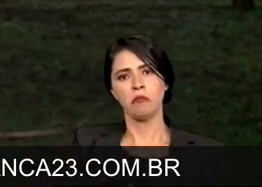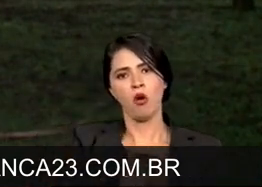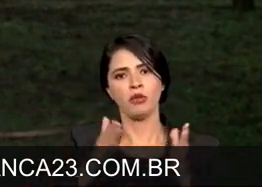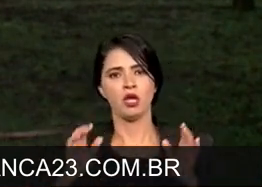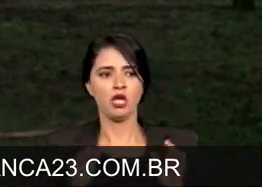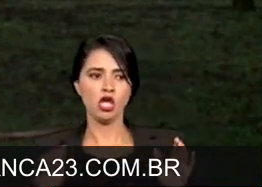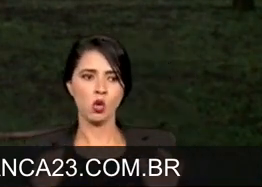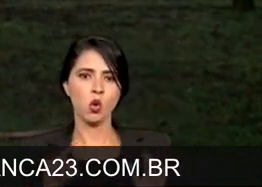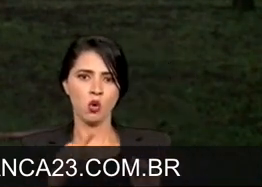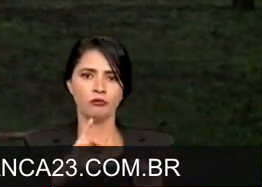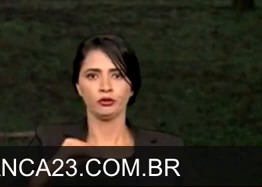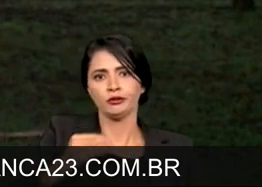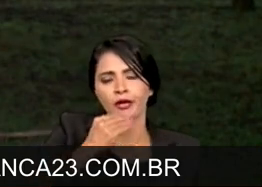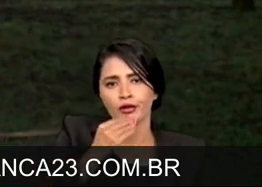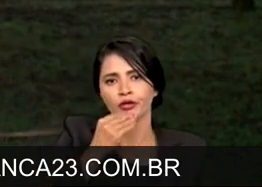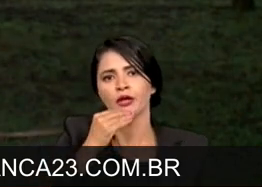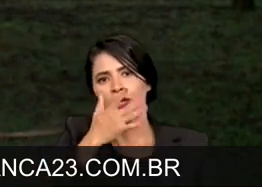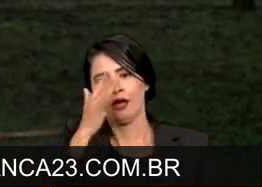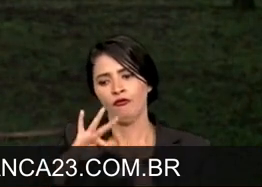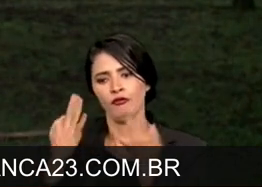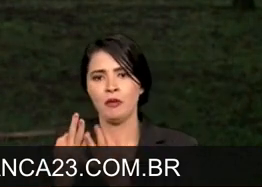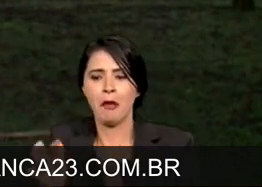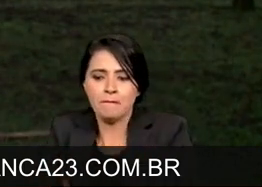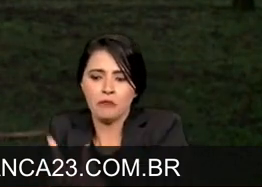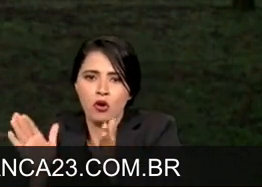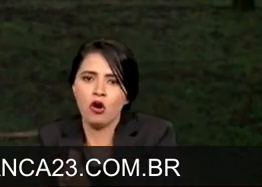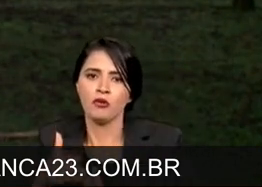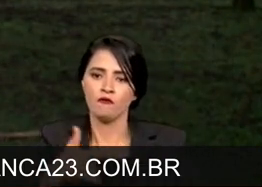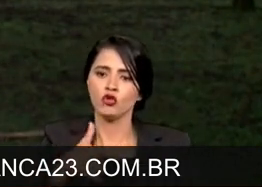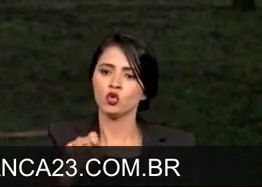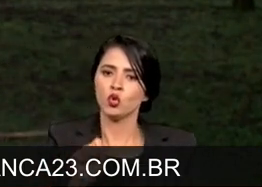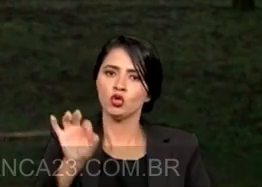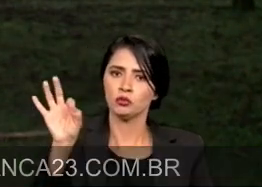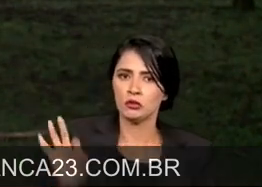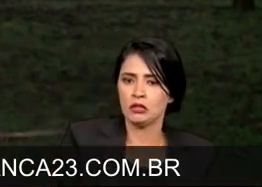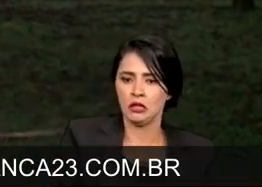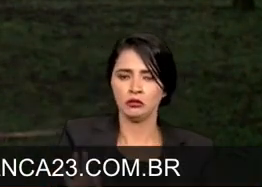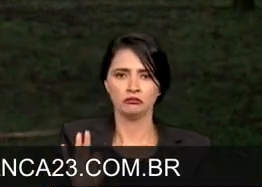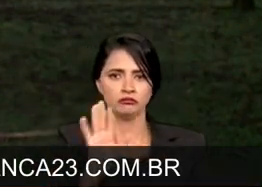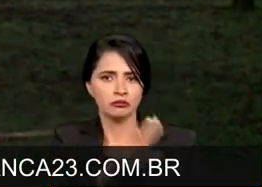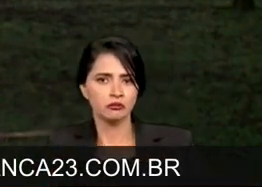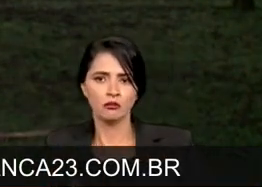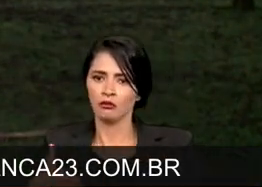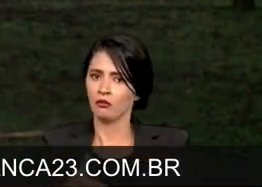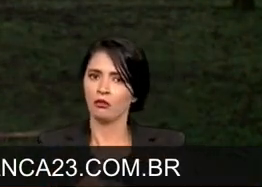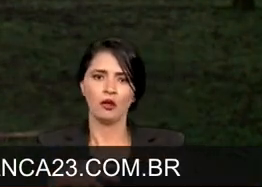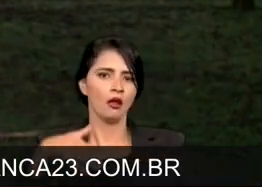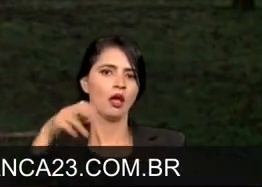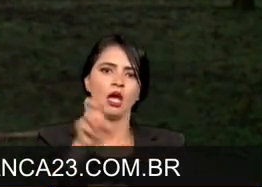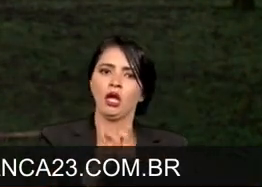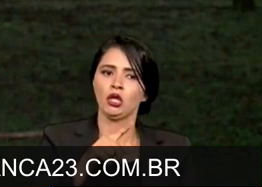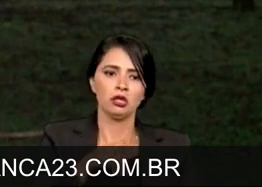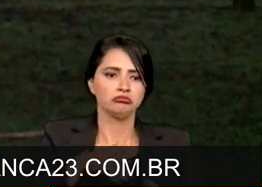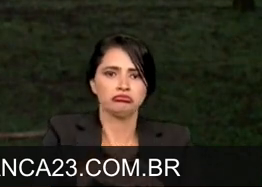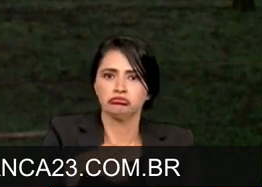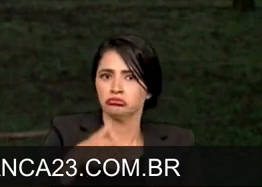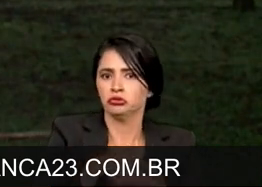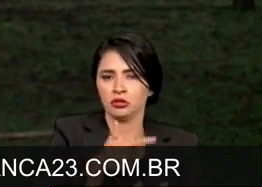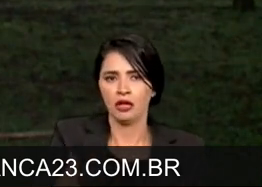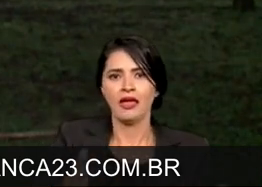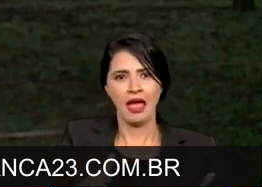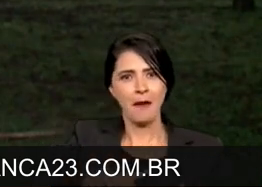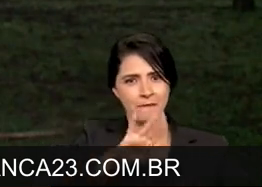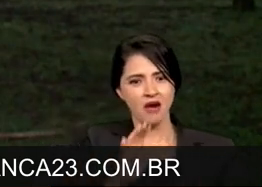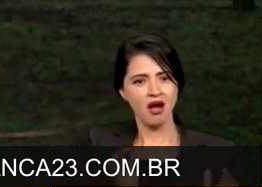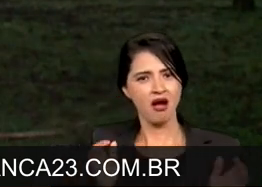ricos. Dentre as famílias mais pobres, 28% das crianças não estão nas creches por dificuldade de acesso. Entre as